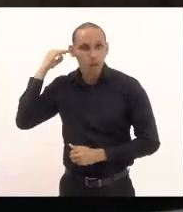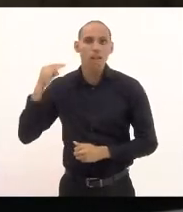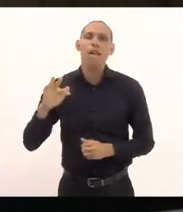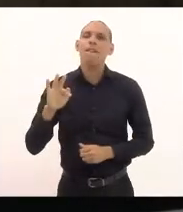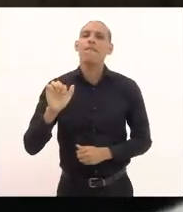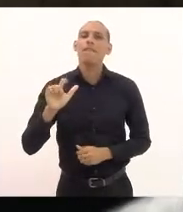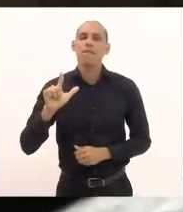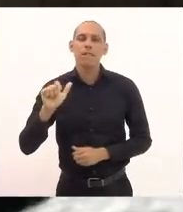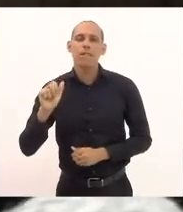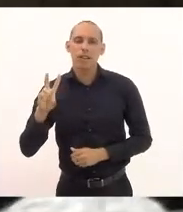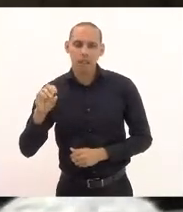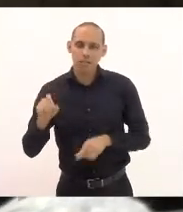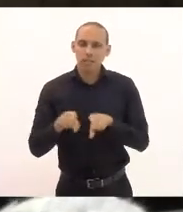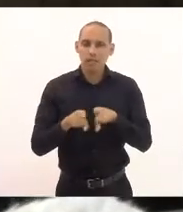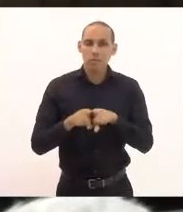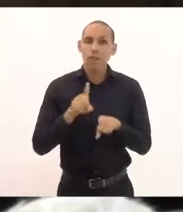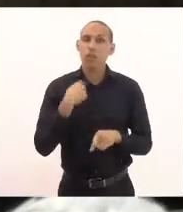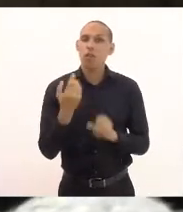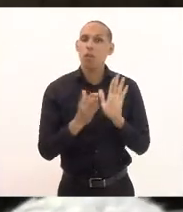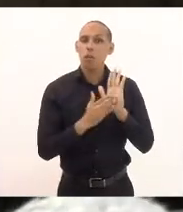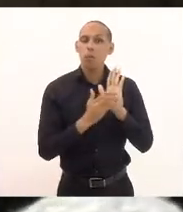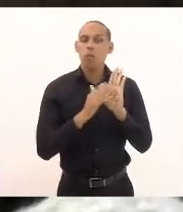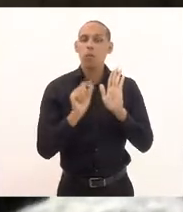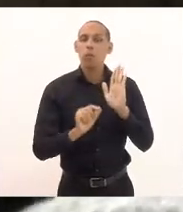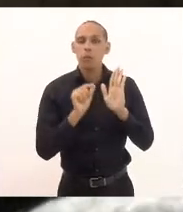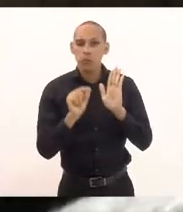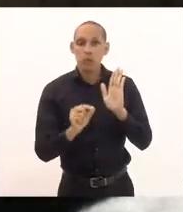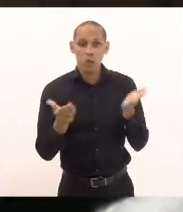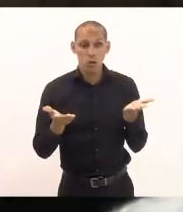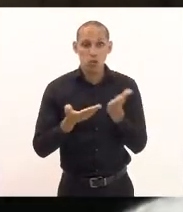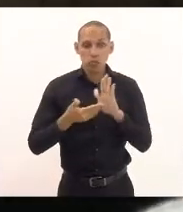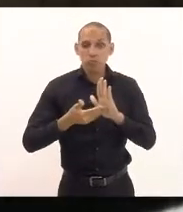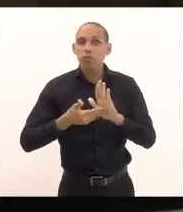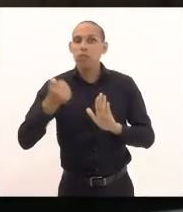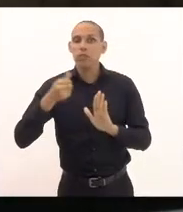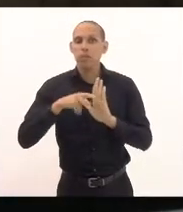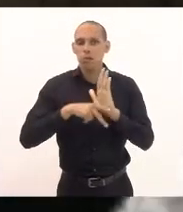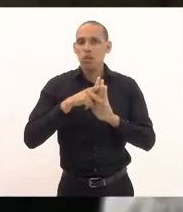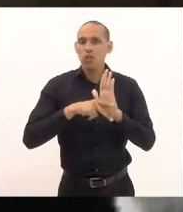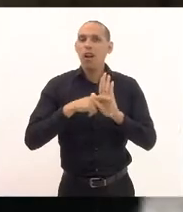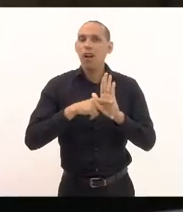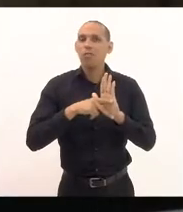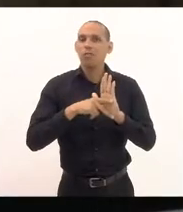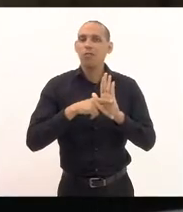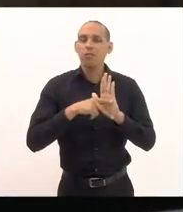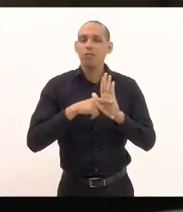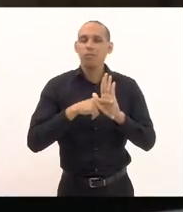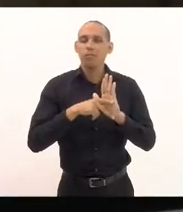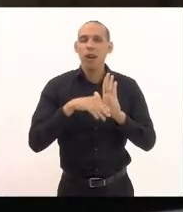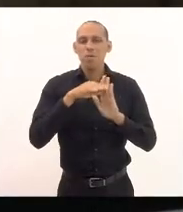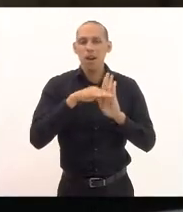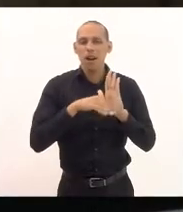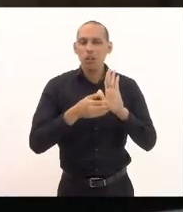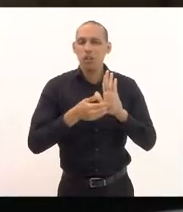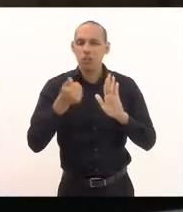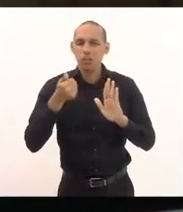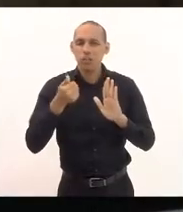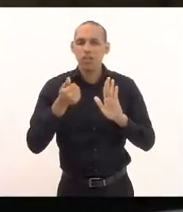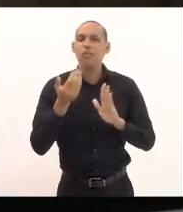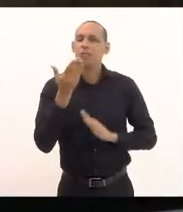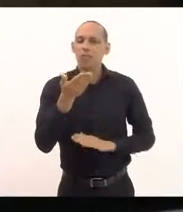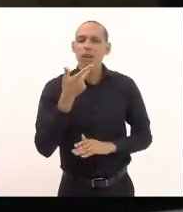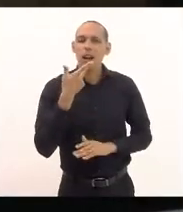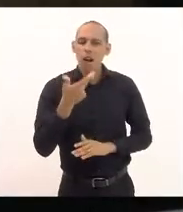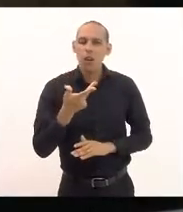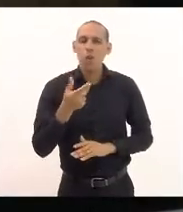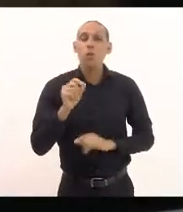conversou. A nossa proposta é que a gente hoje retire esse projeto da pauta de votação. Vossa Excelência tinha anunciado uma nova leva